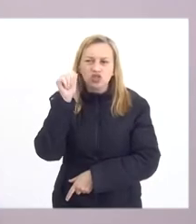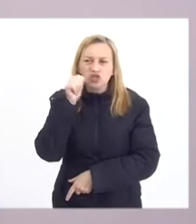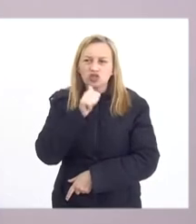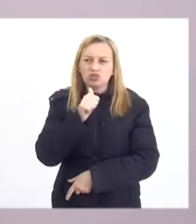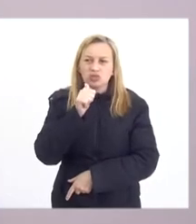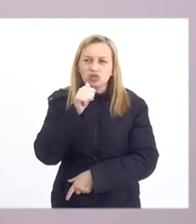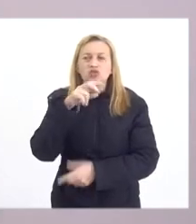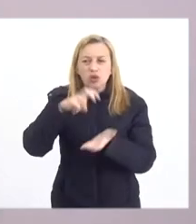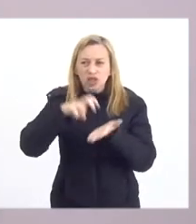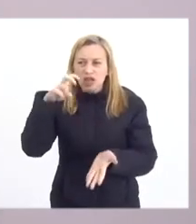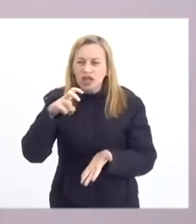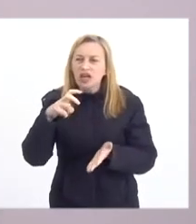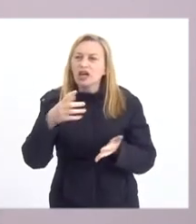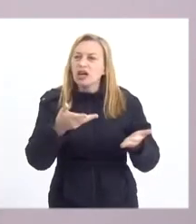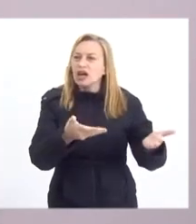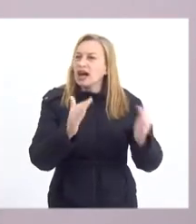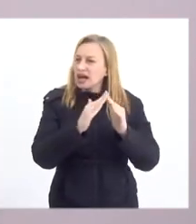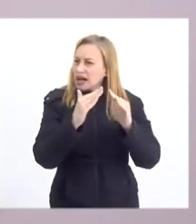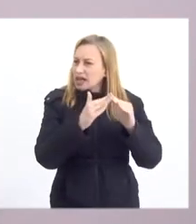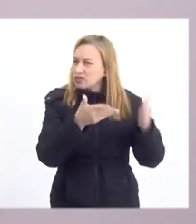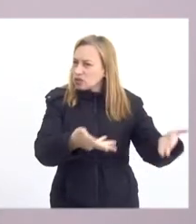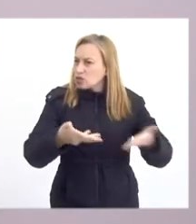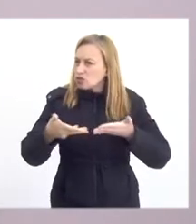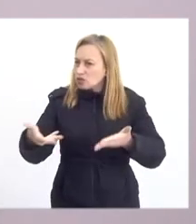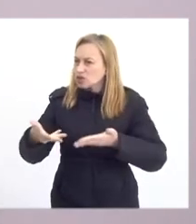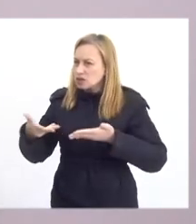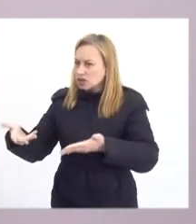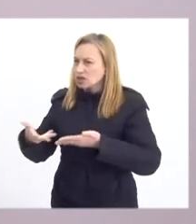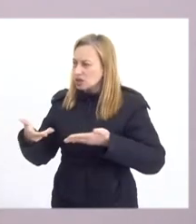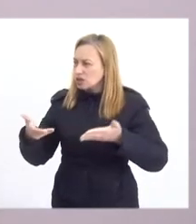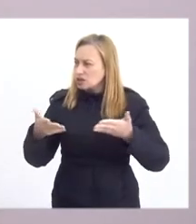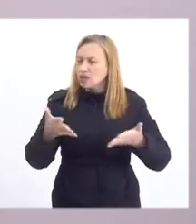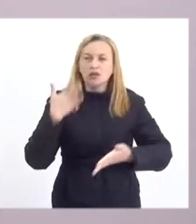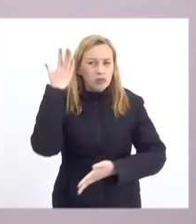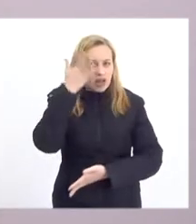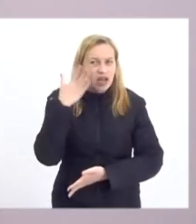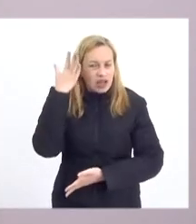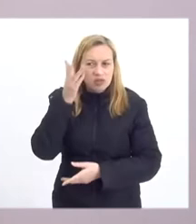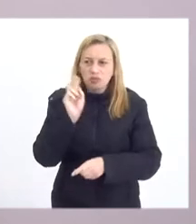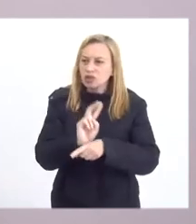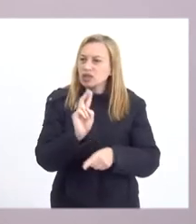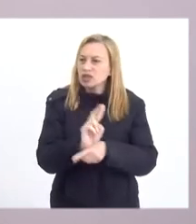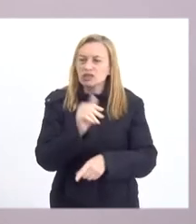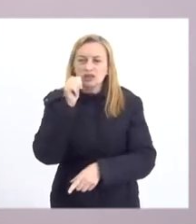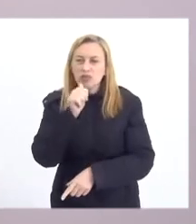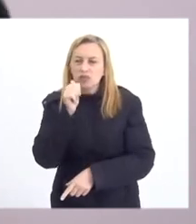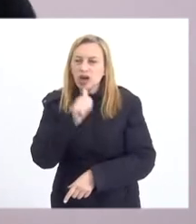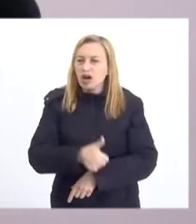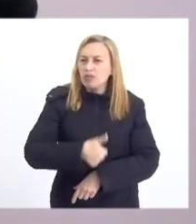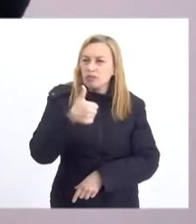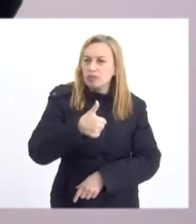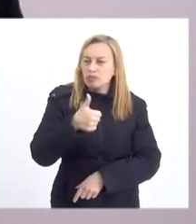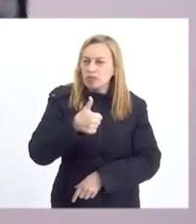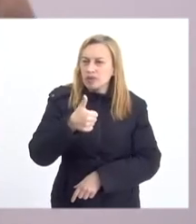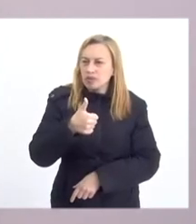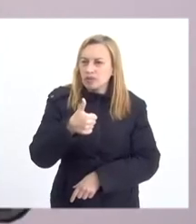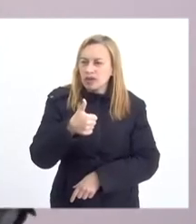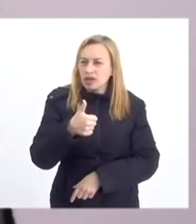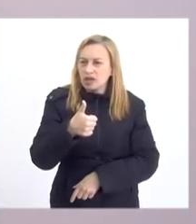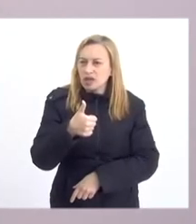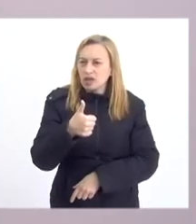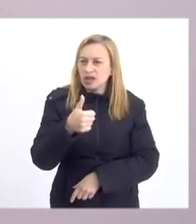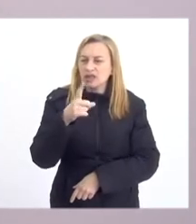foi convidada, um grande seminário, inclusive de proteção em defesa da mulher. A primeira-dama Naline Castro estava presente também,